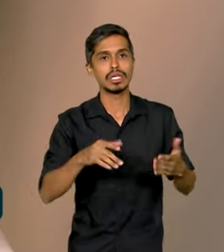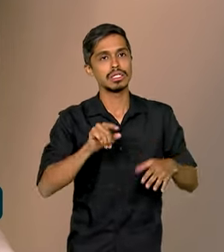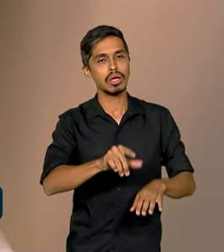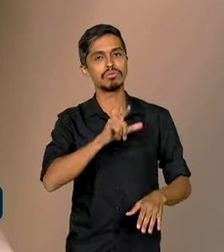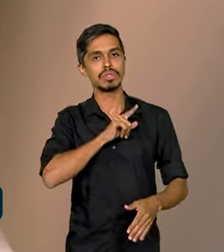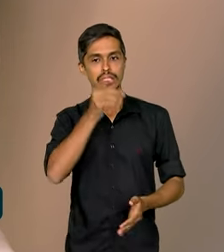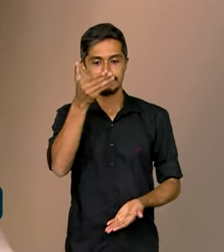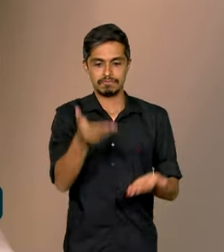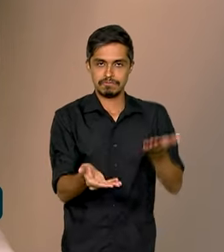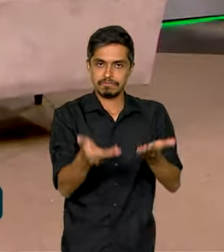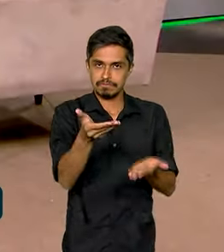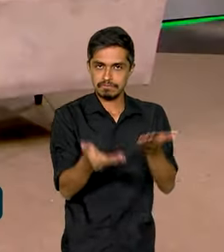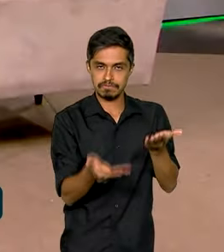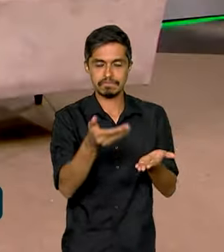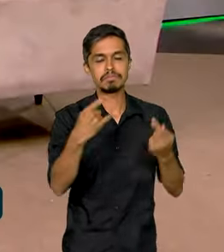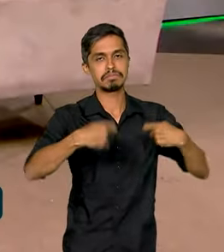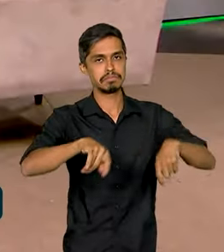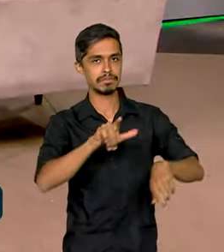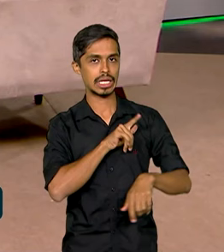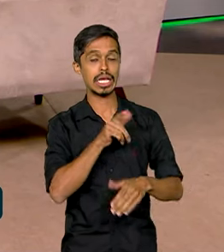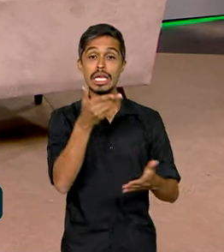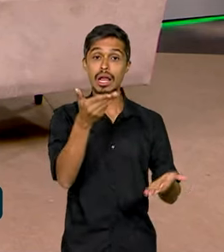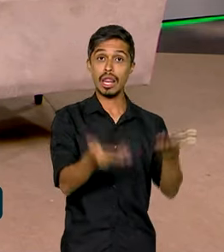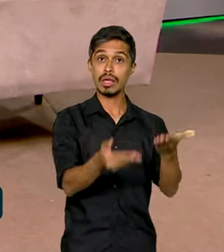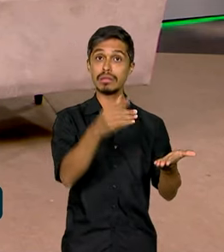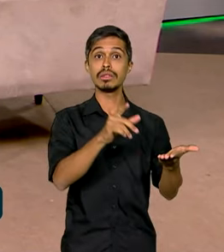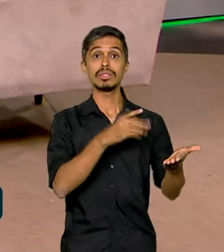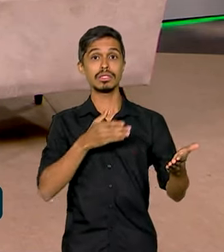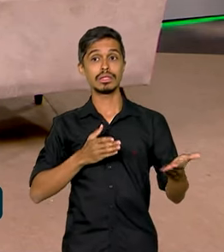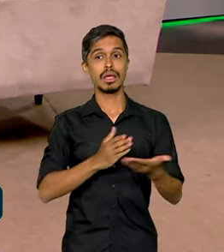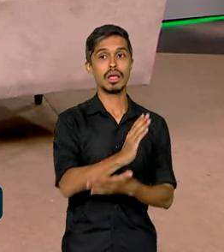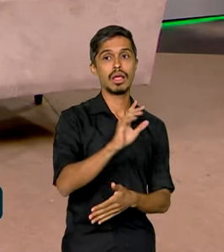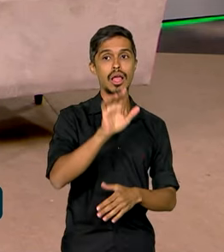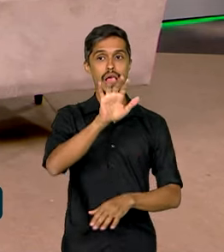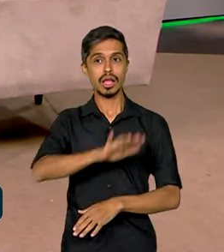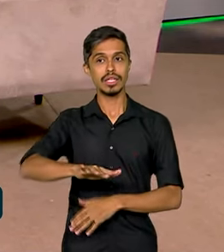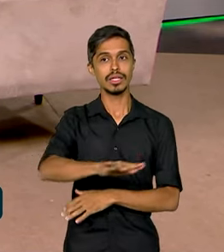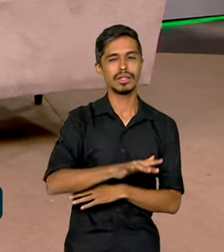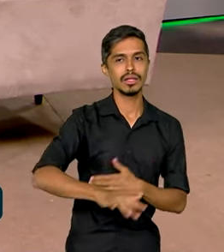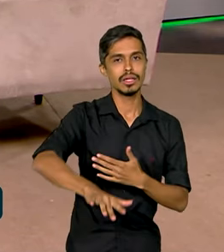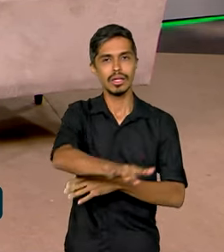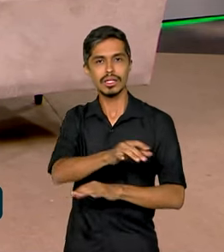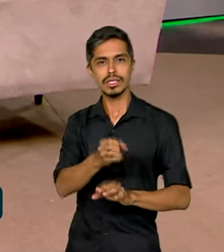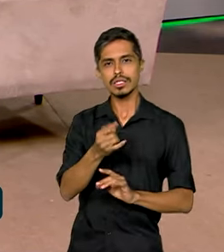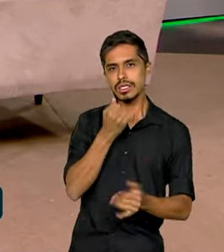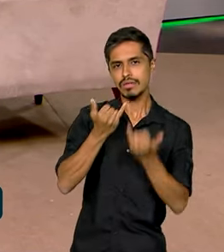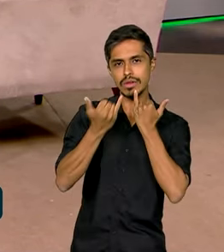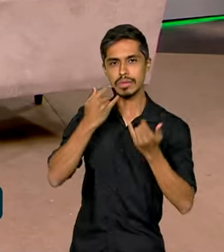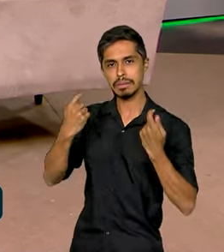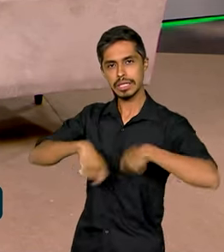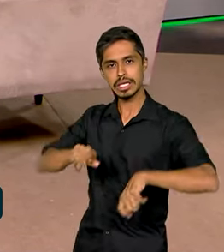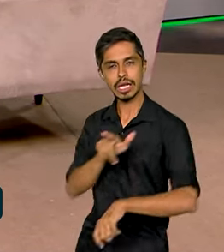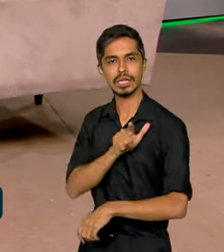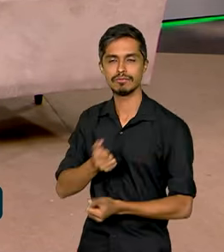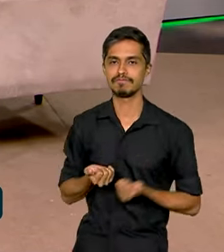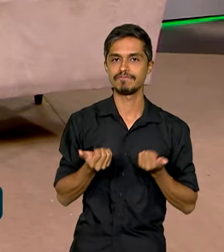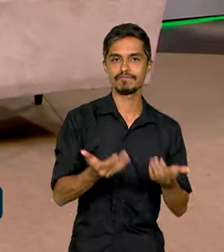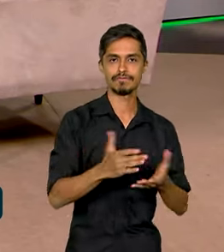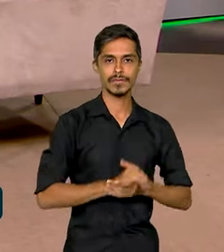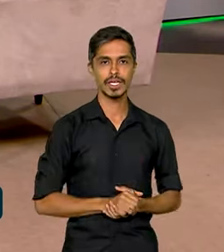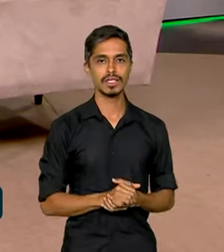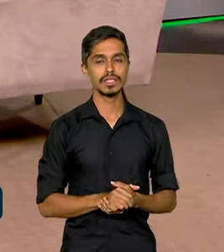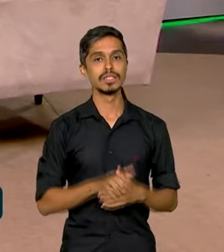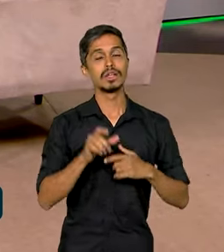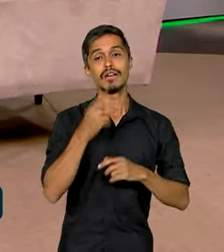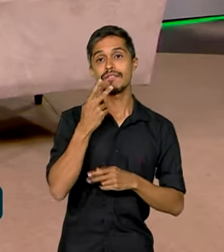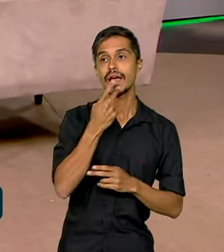equilíbrio das relações e esse equilíbrio passa Obrigatoriamente pelo pela aplicação de uma informação e quando se fala de